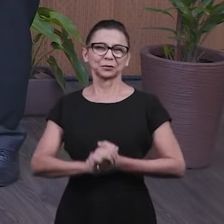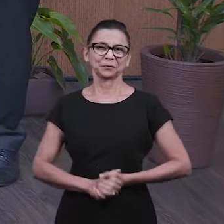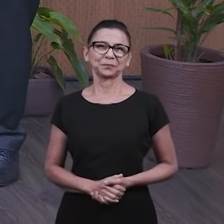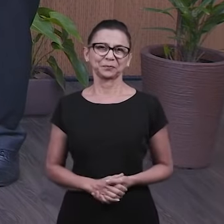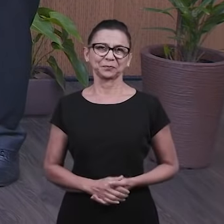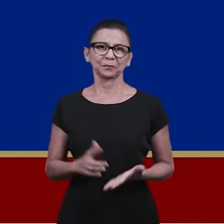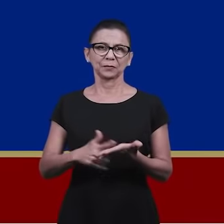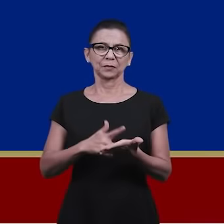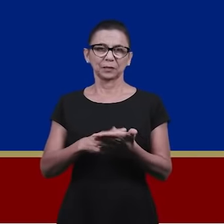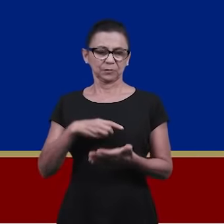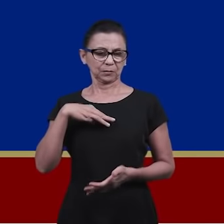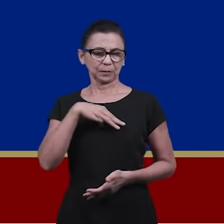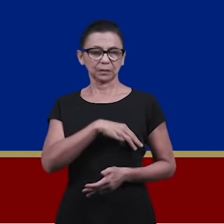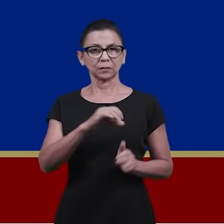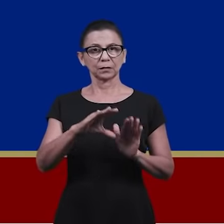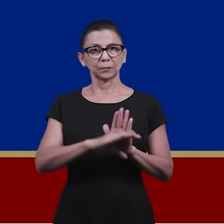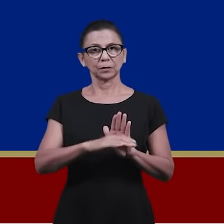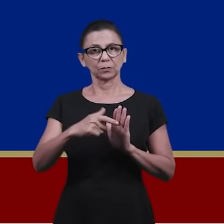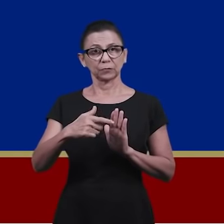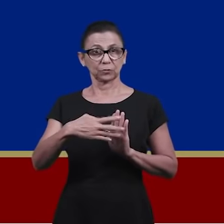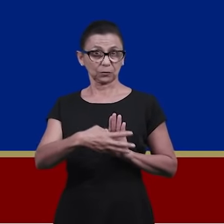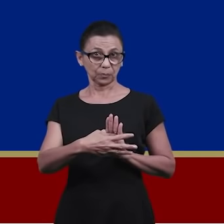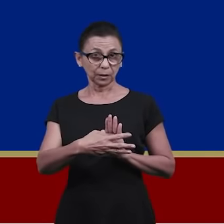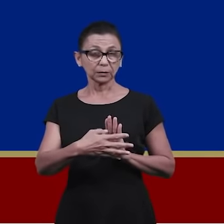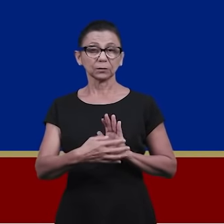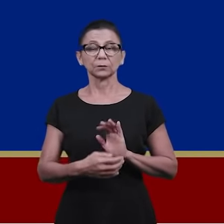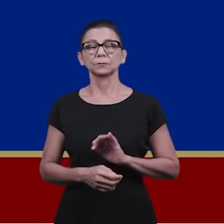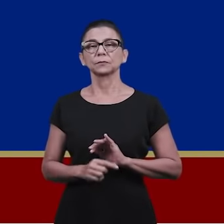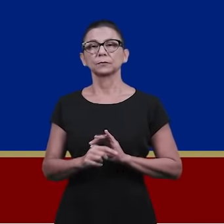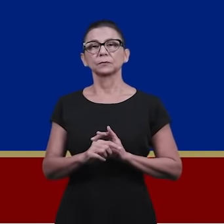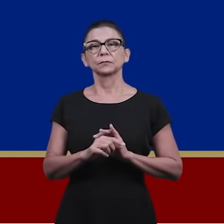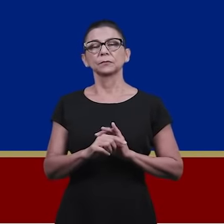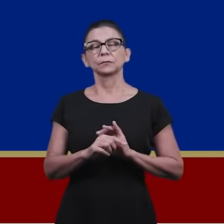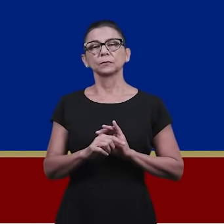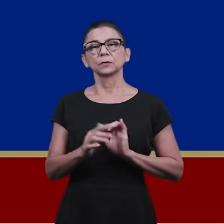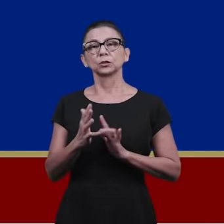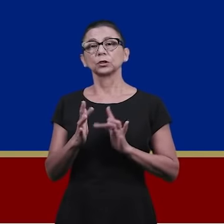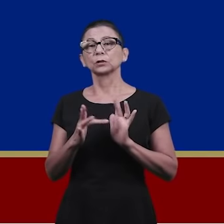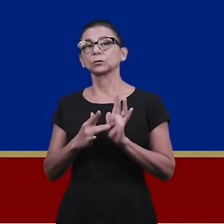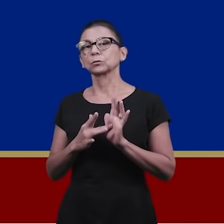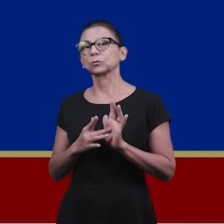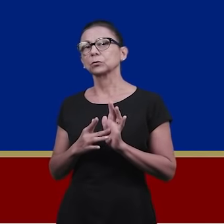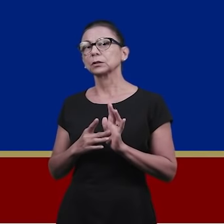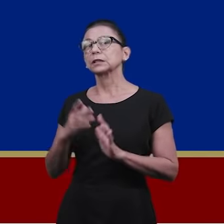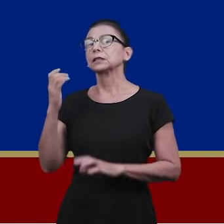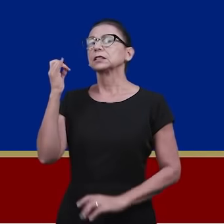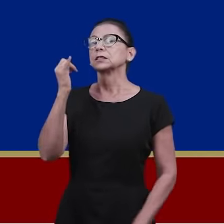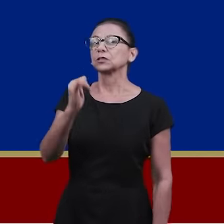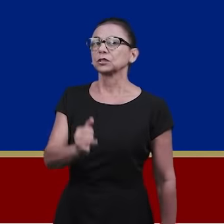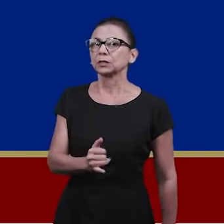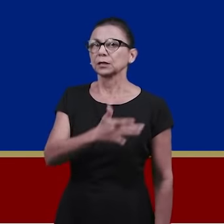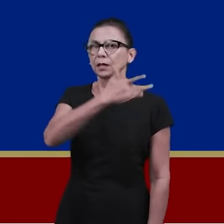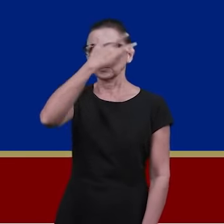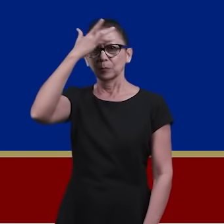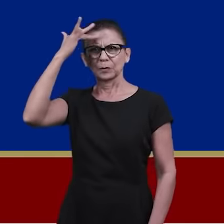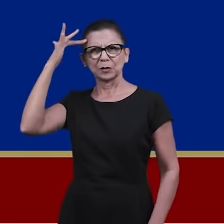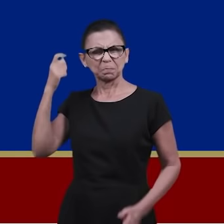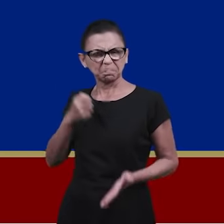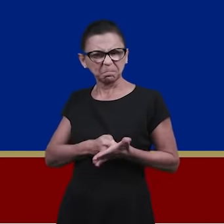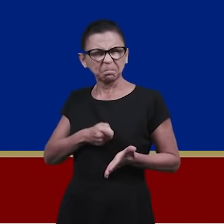Sérgio. O Senhor Jesus falando, mas aquele que perseverar até o